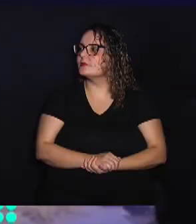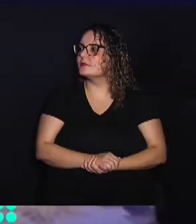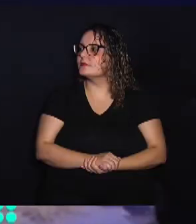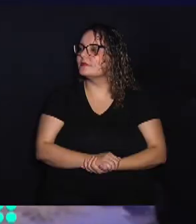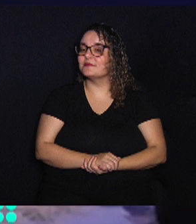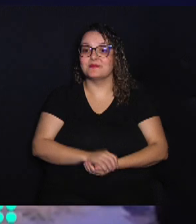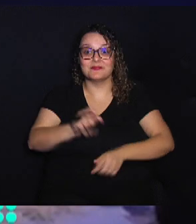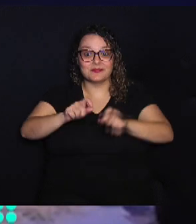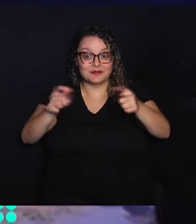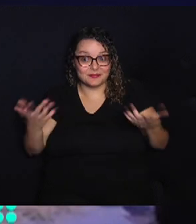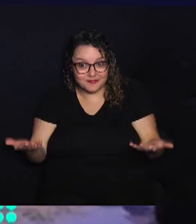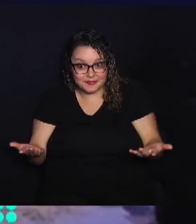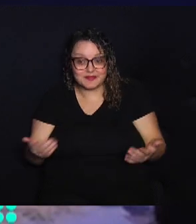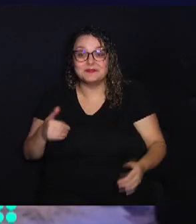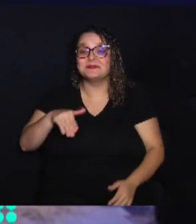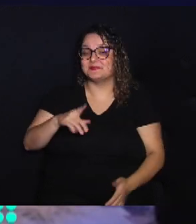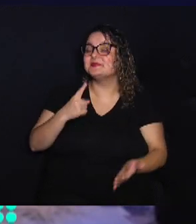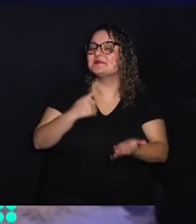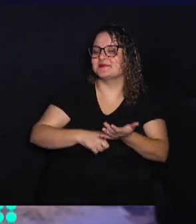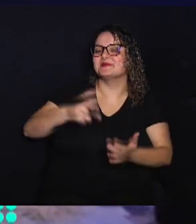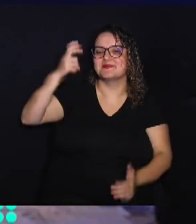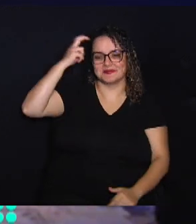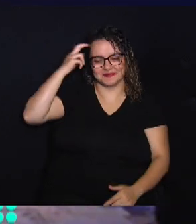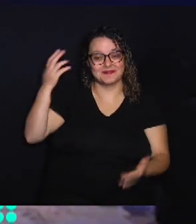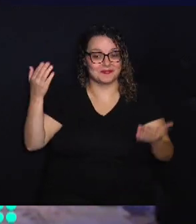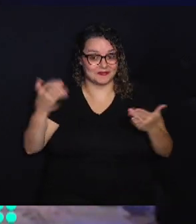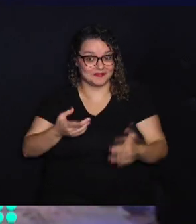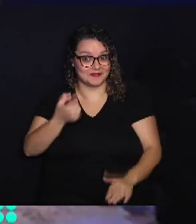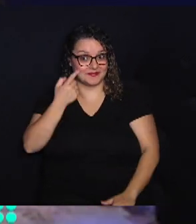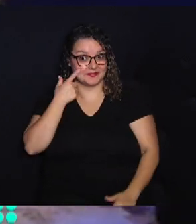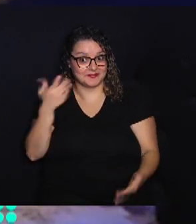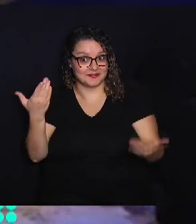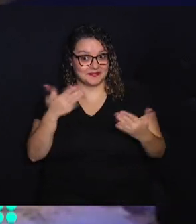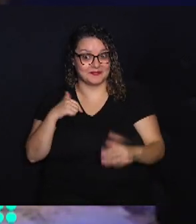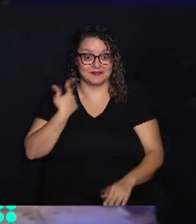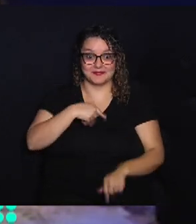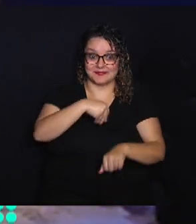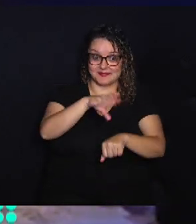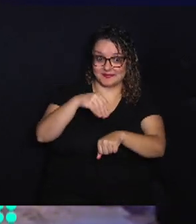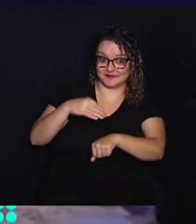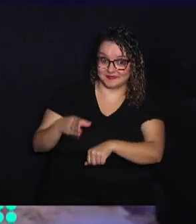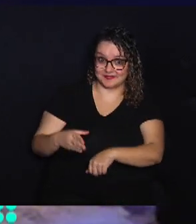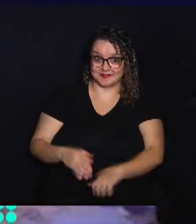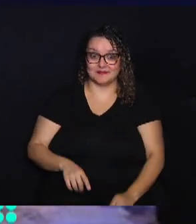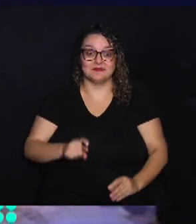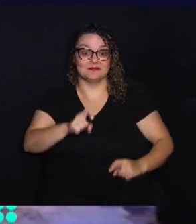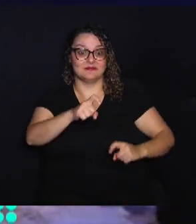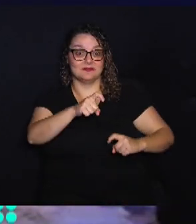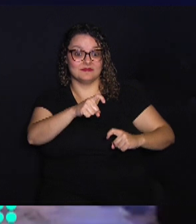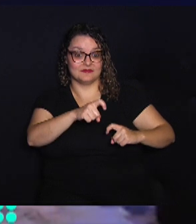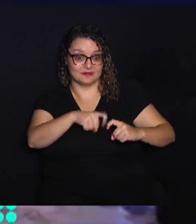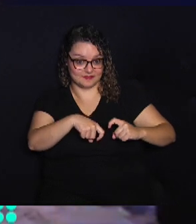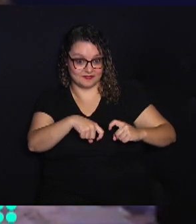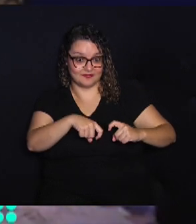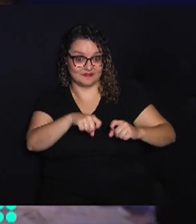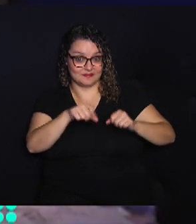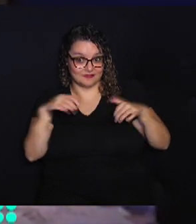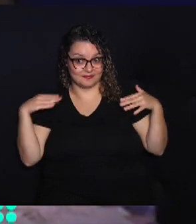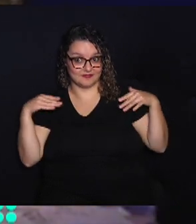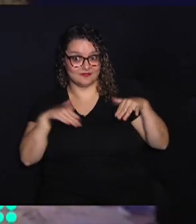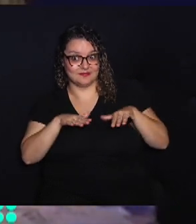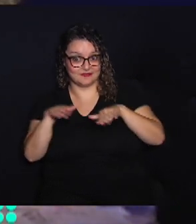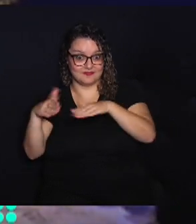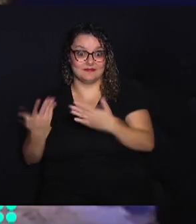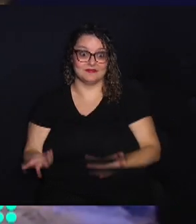Fala, meu povo, mais uma agenda cultural no ar. Confira agora as nossas dicas. Sexo dos Anjos conta a história de